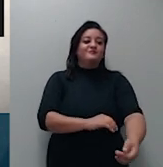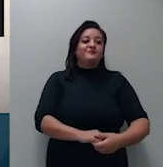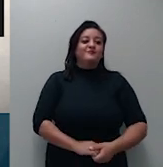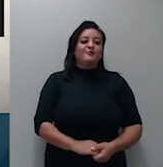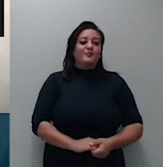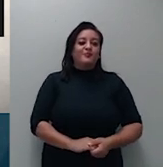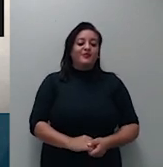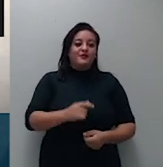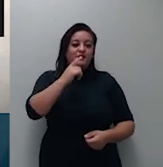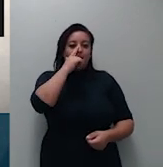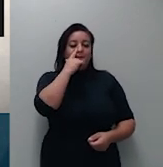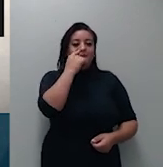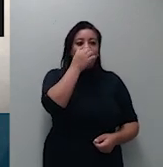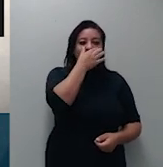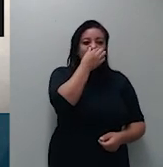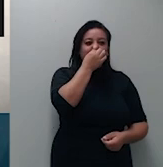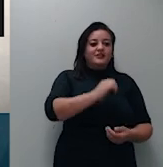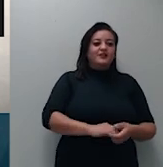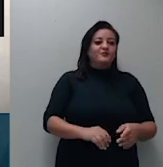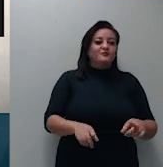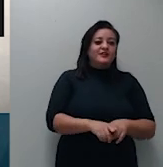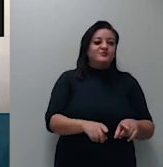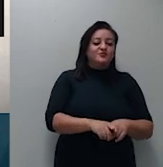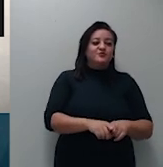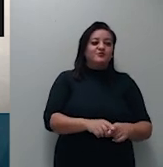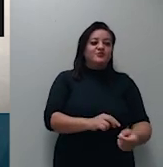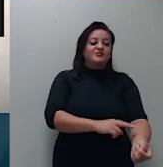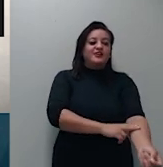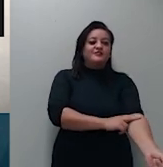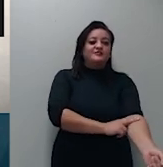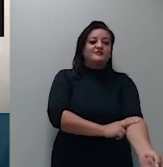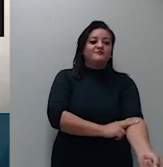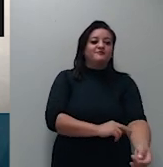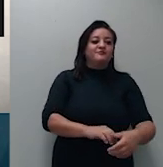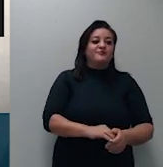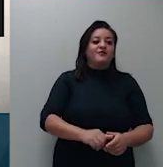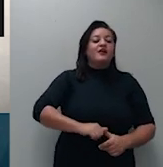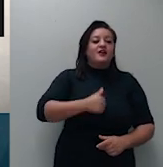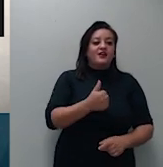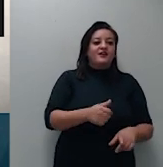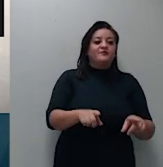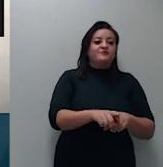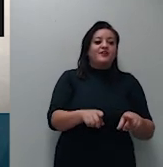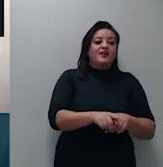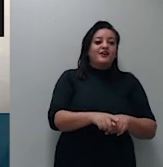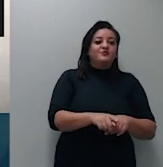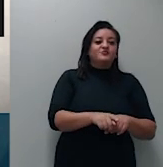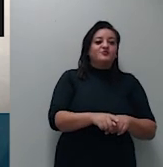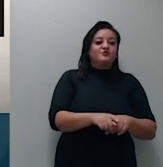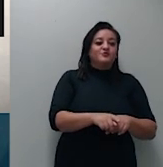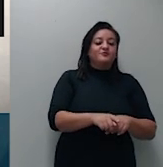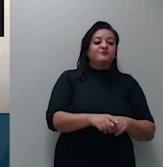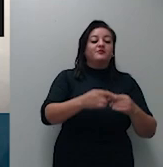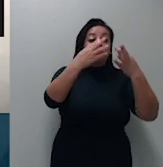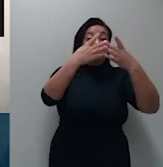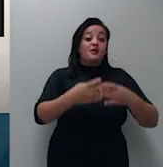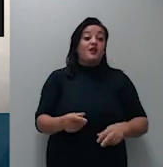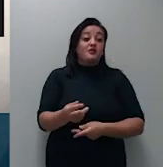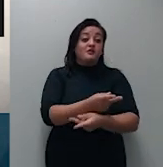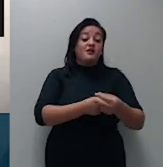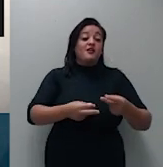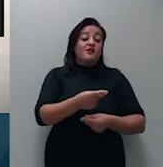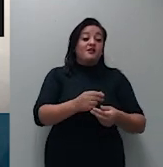isso a mente para os eventos que não tenham relação com a saúde mental devendo no lugar seus valores pré-fixados